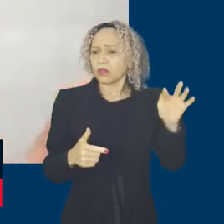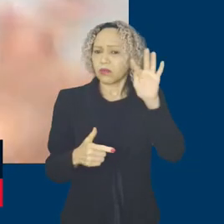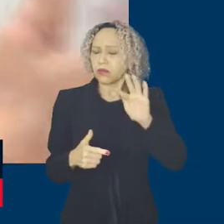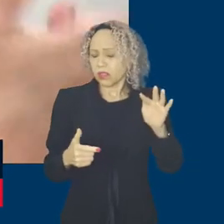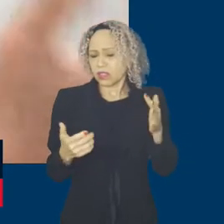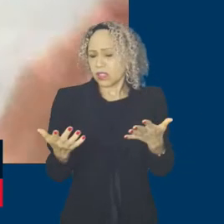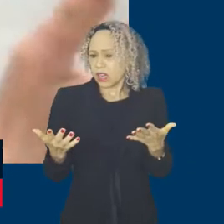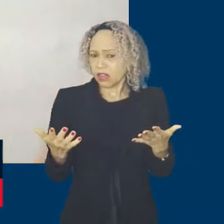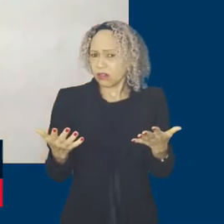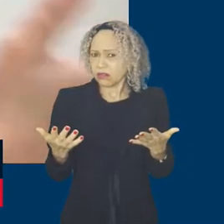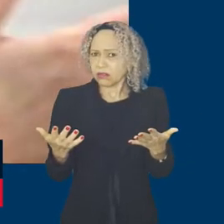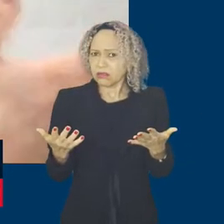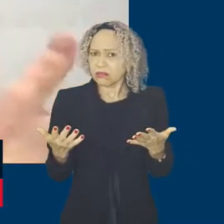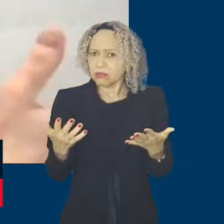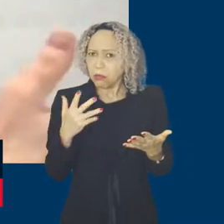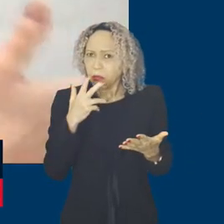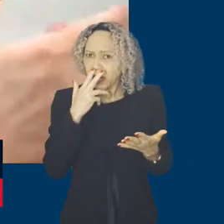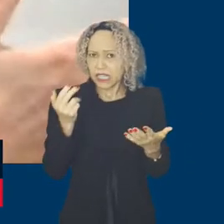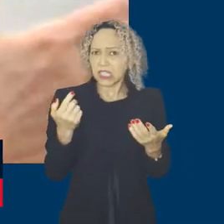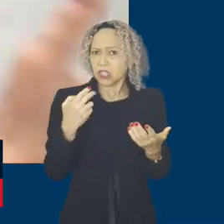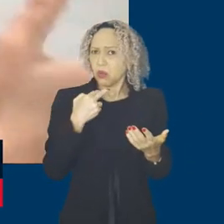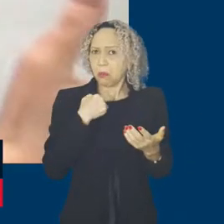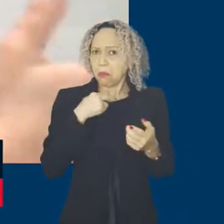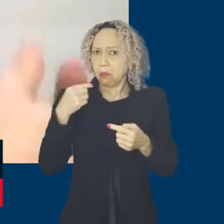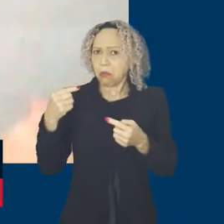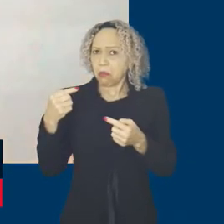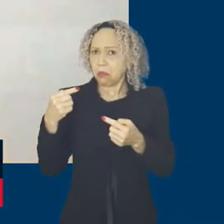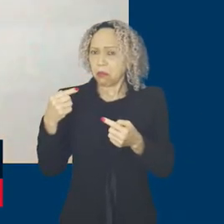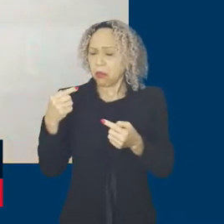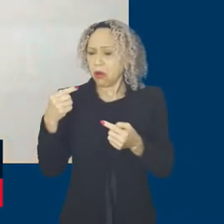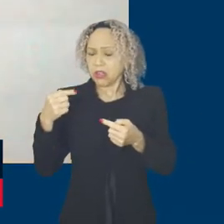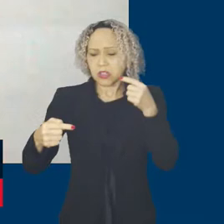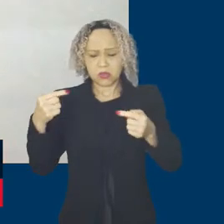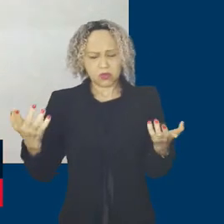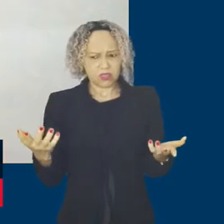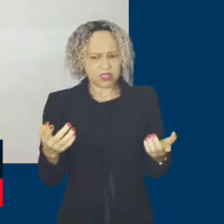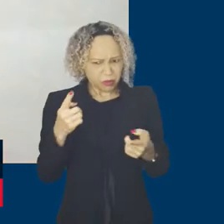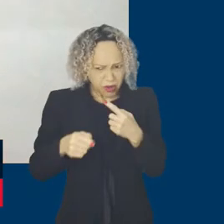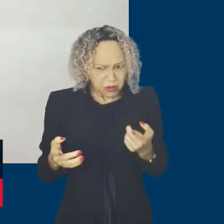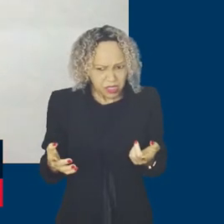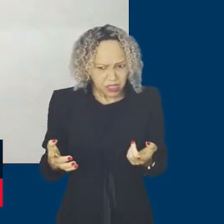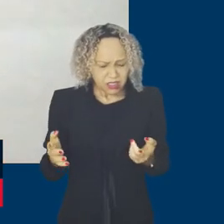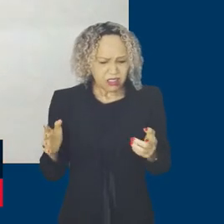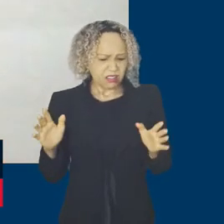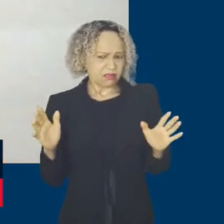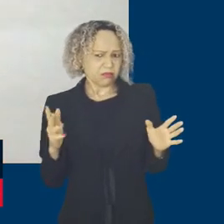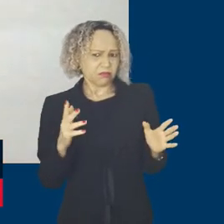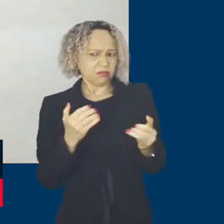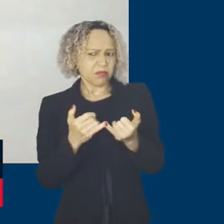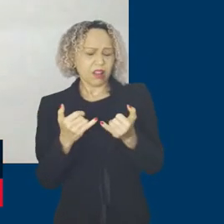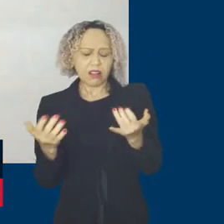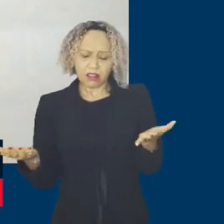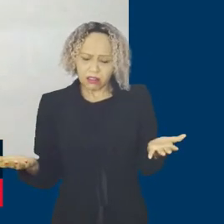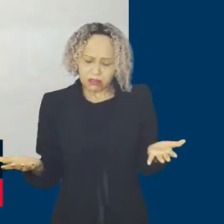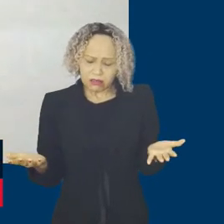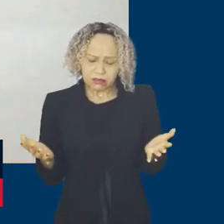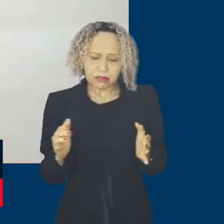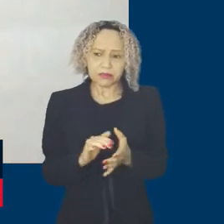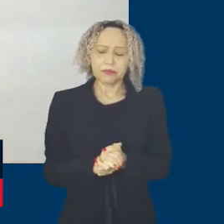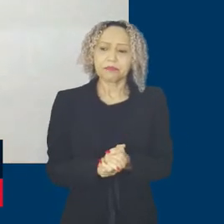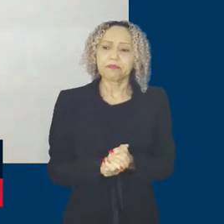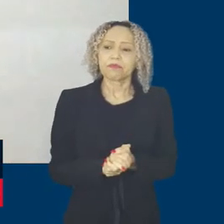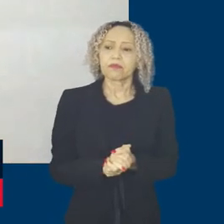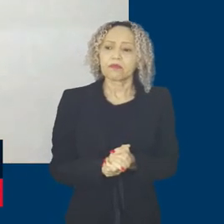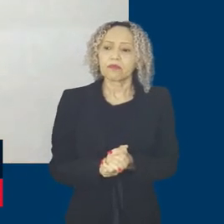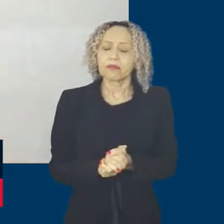atua e é promotor do atual padrão de produção do agronegócio